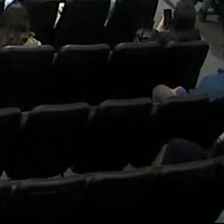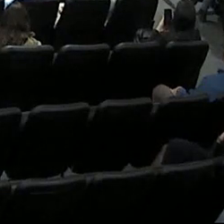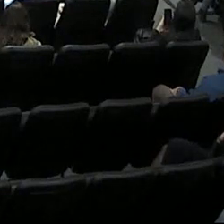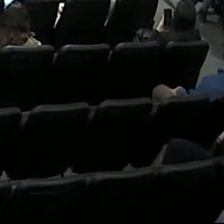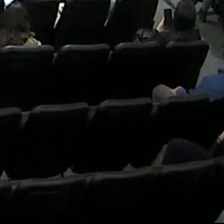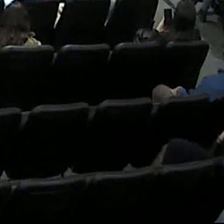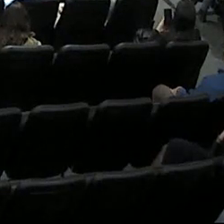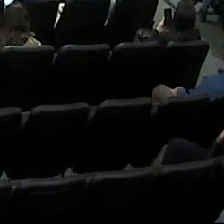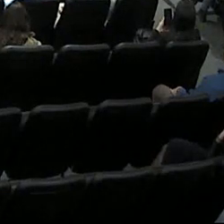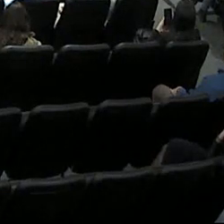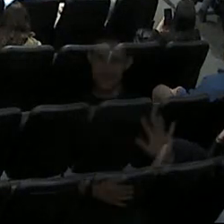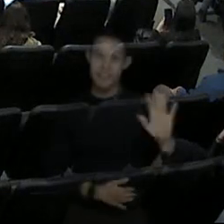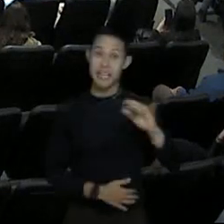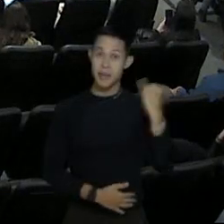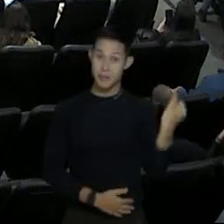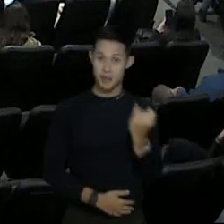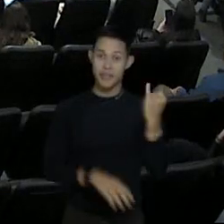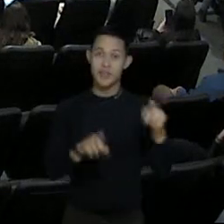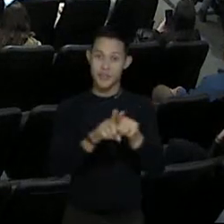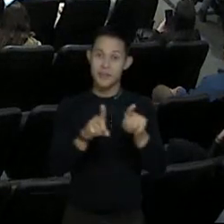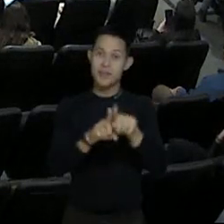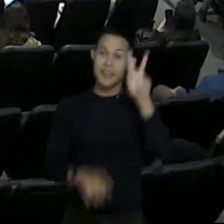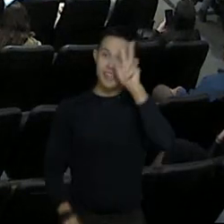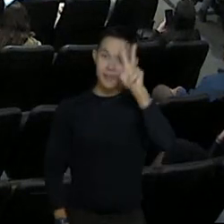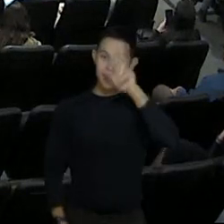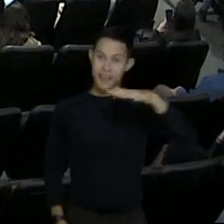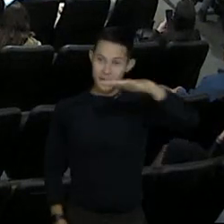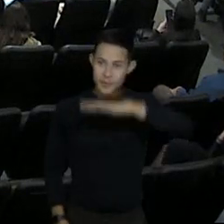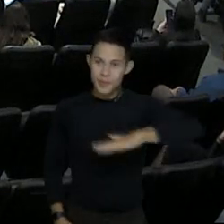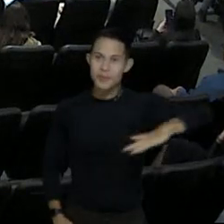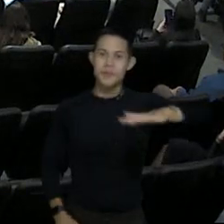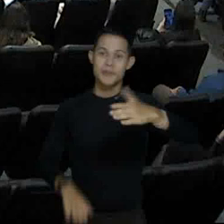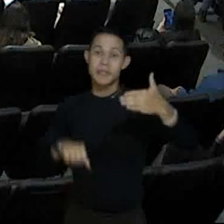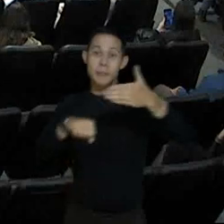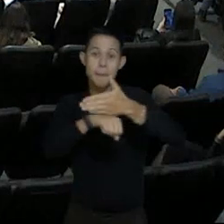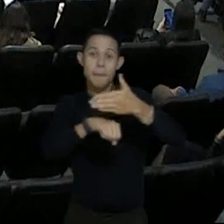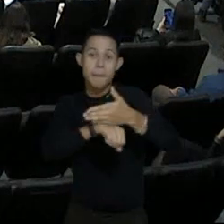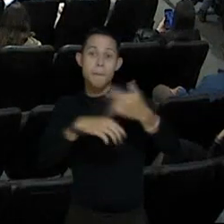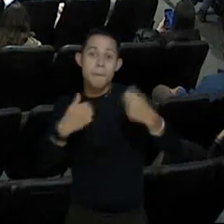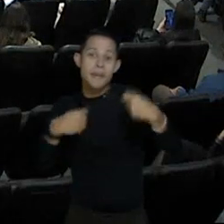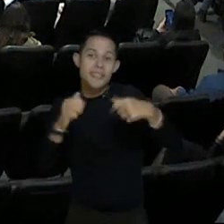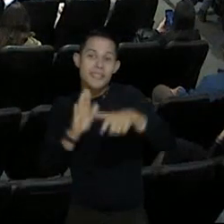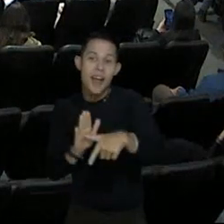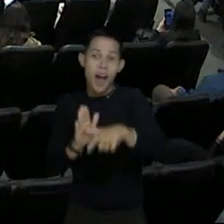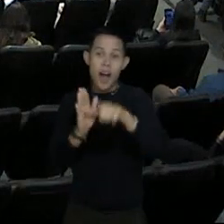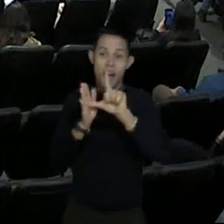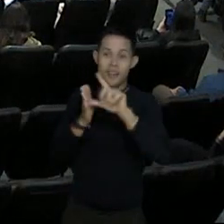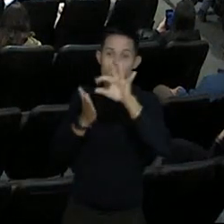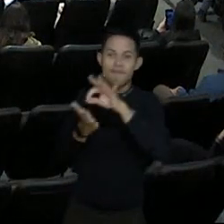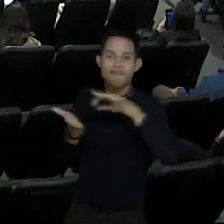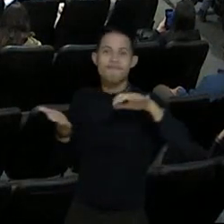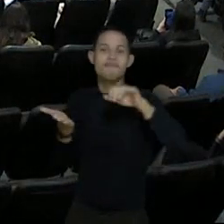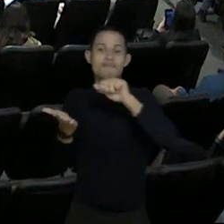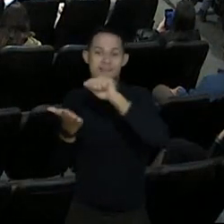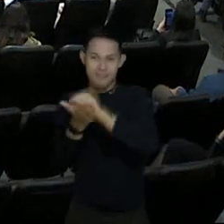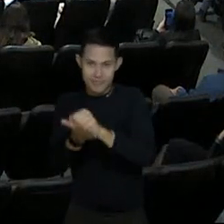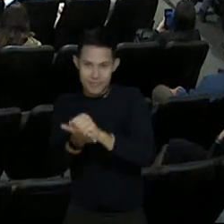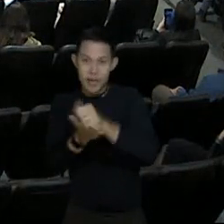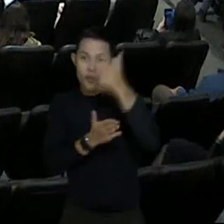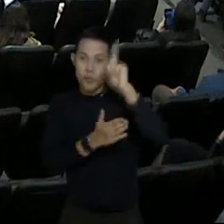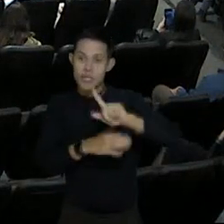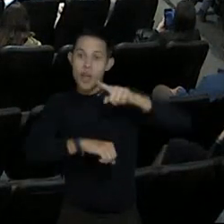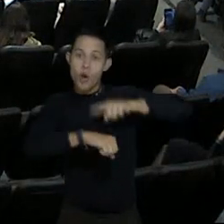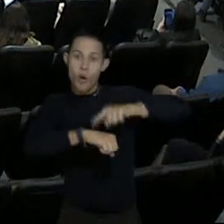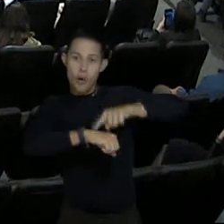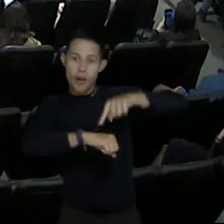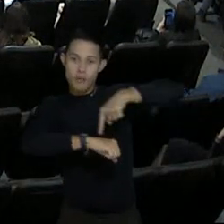importante também relembrar a todos os participantes que tenham que tem que fazer o recredenciamento aqui embaixo para validar as horas do certificado